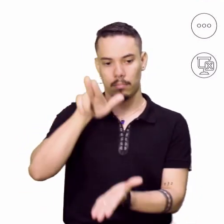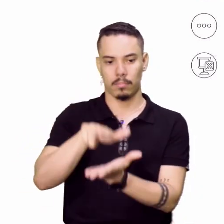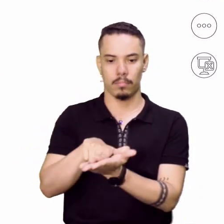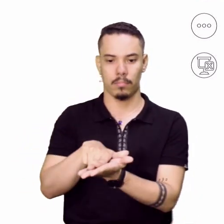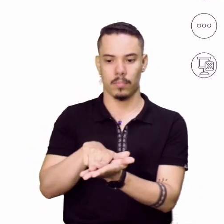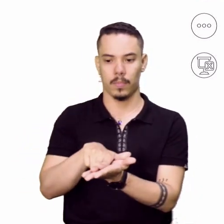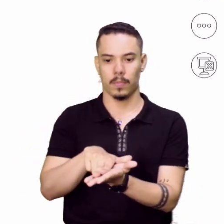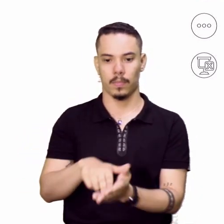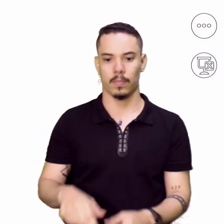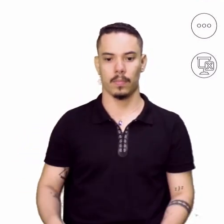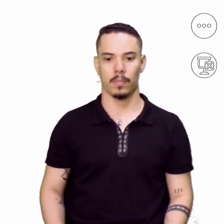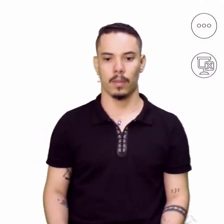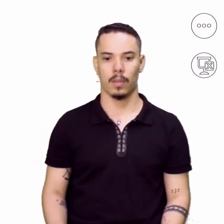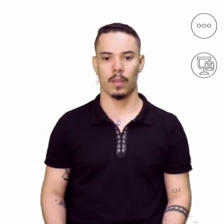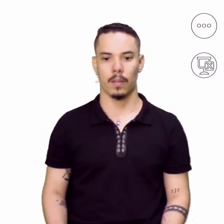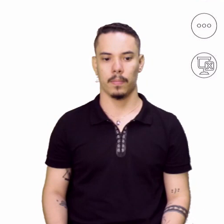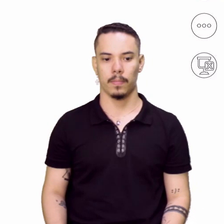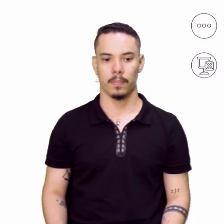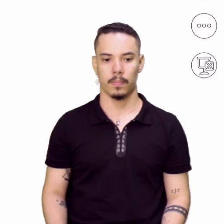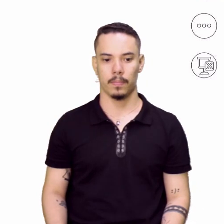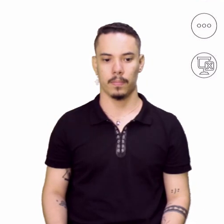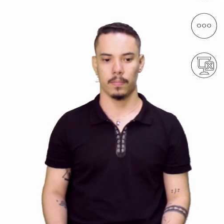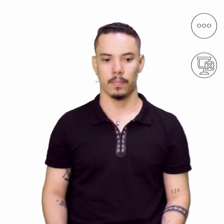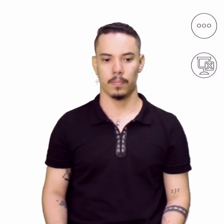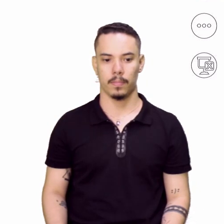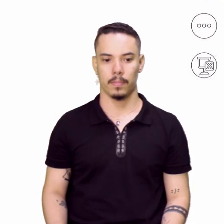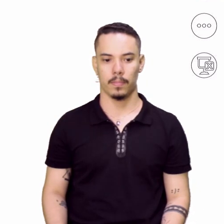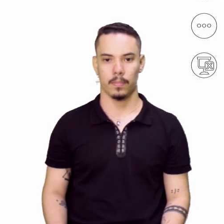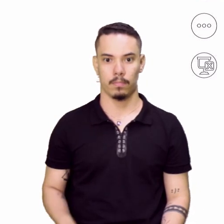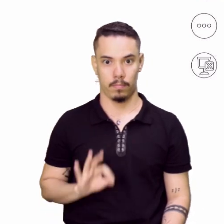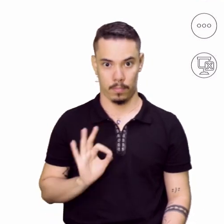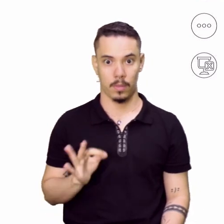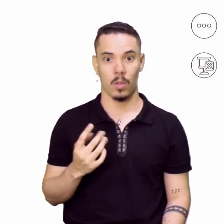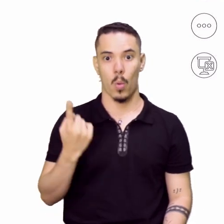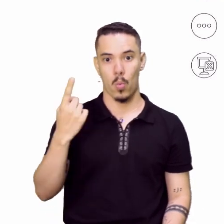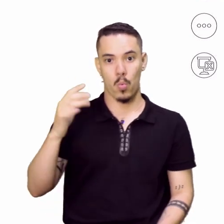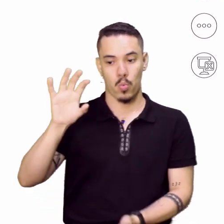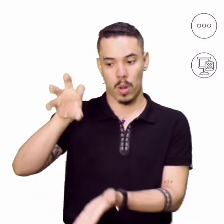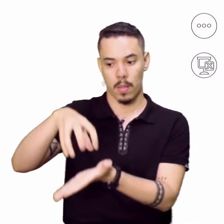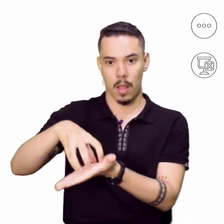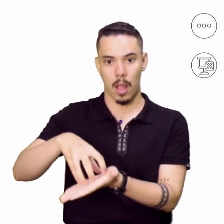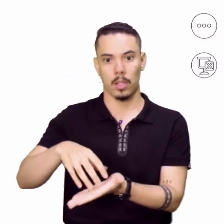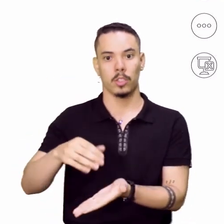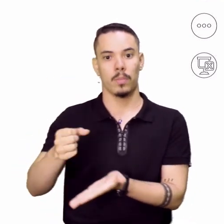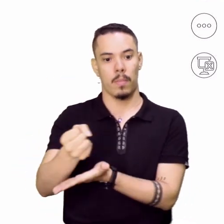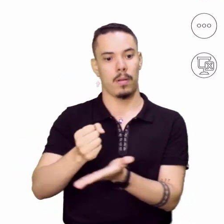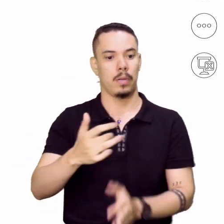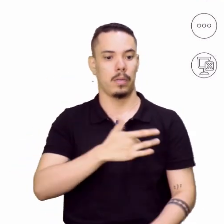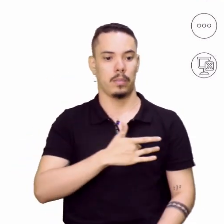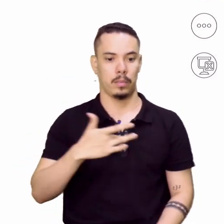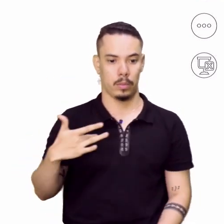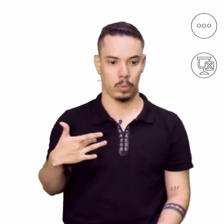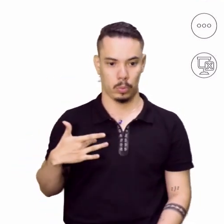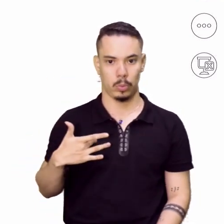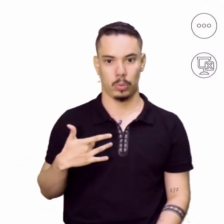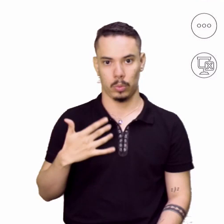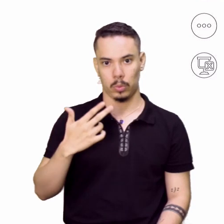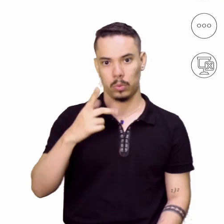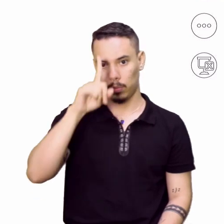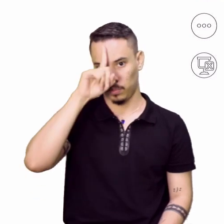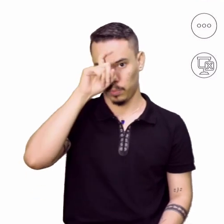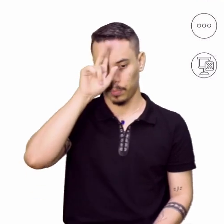of Health eu eu irei para unidade básica de saúde então I will go eu irei